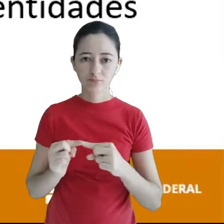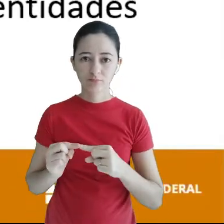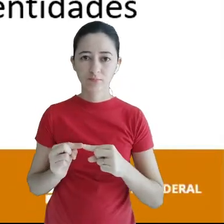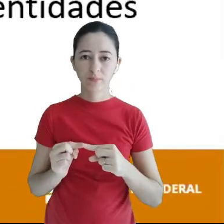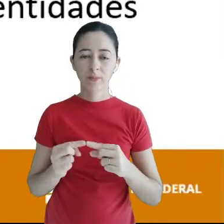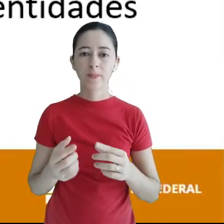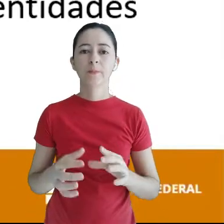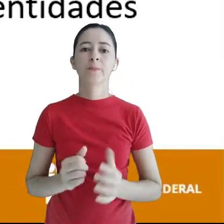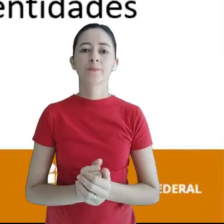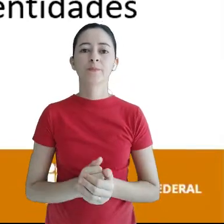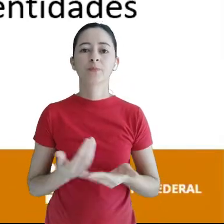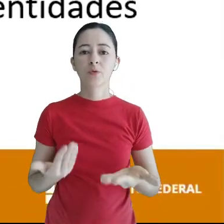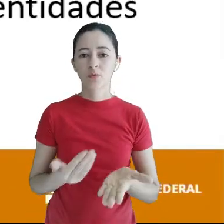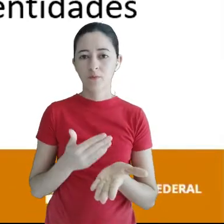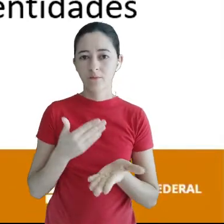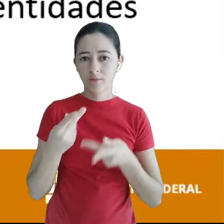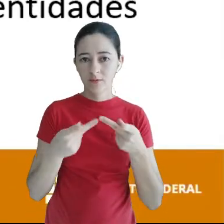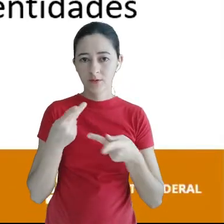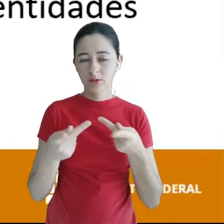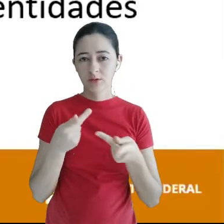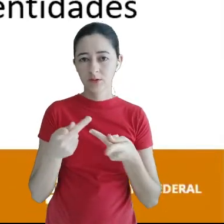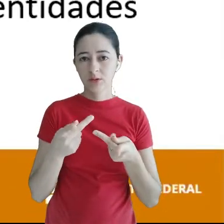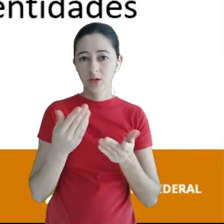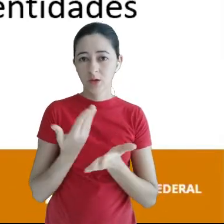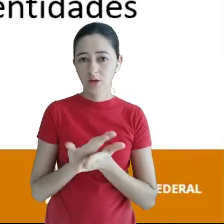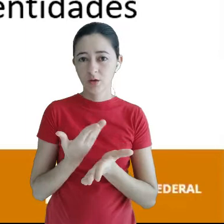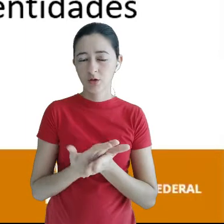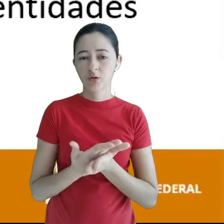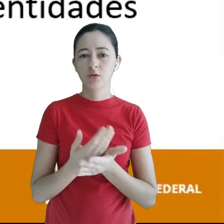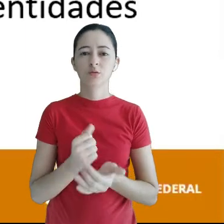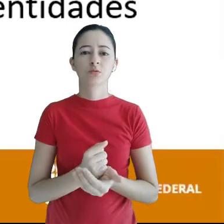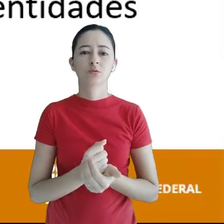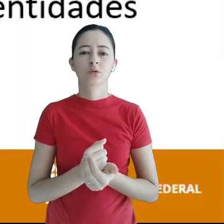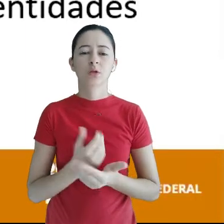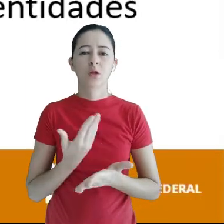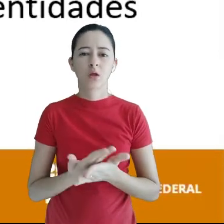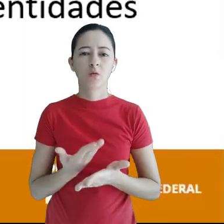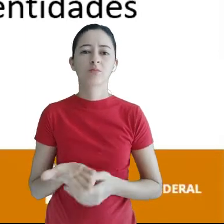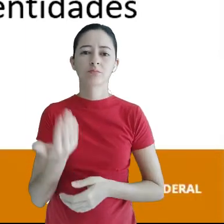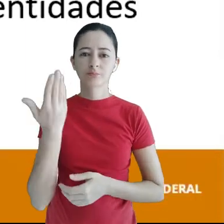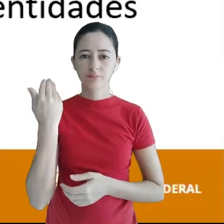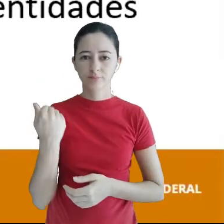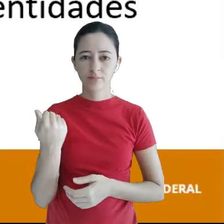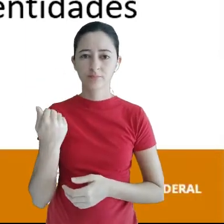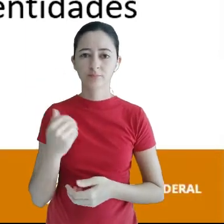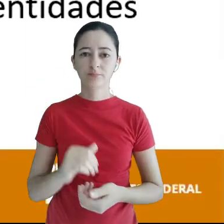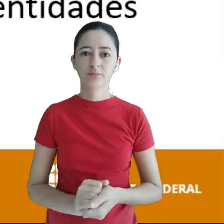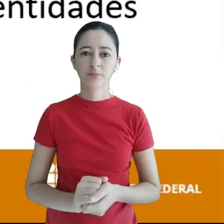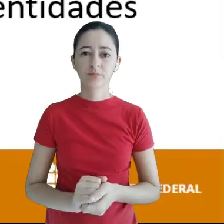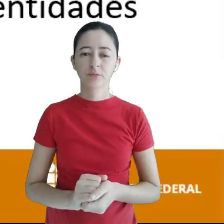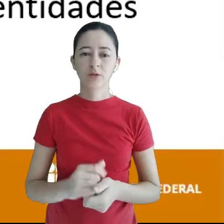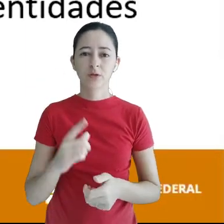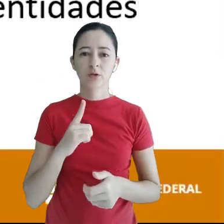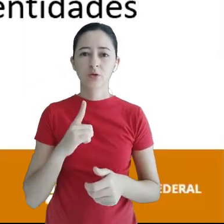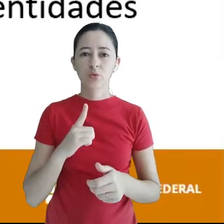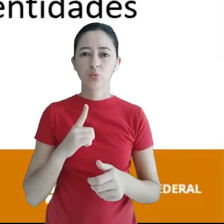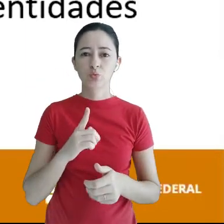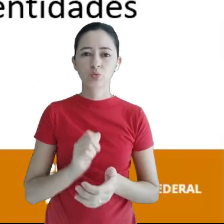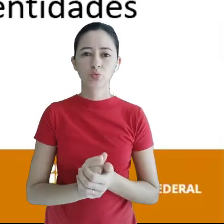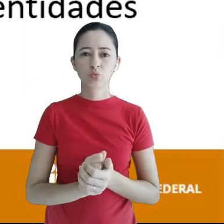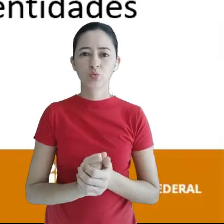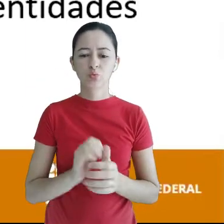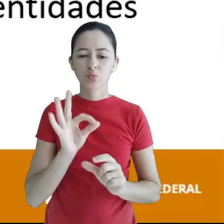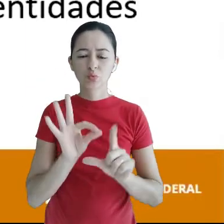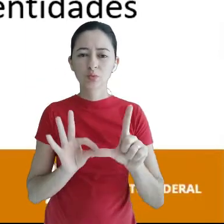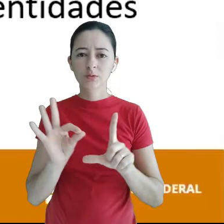Como eu falei na aula de introdução, na aula passada, o diagrama R